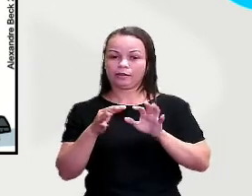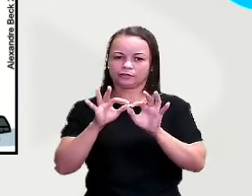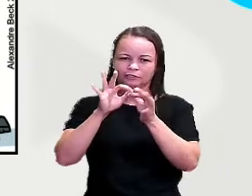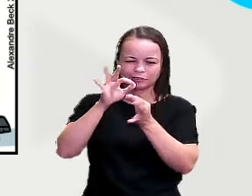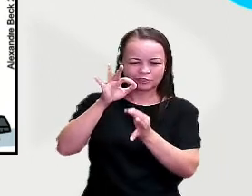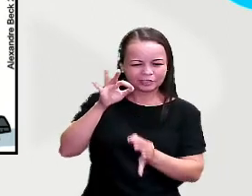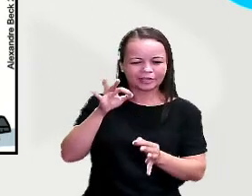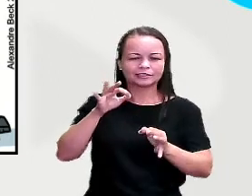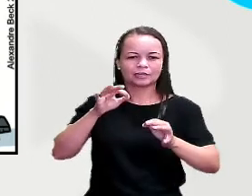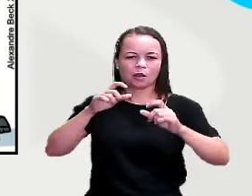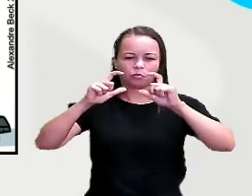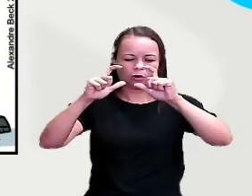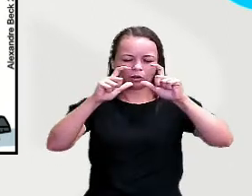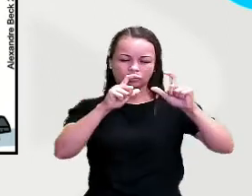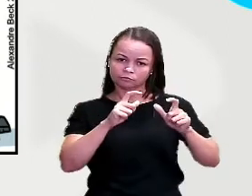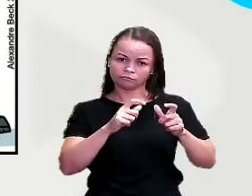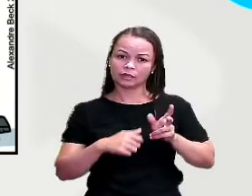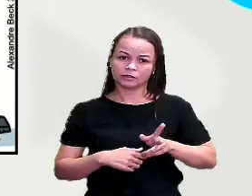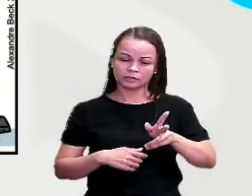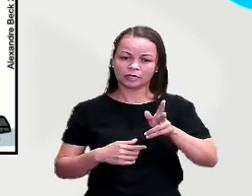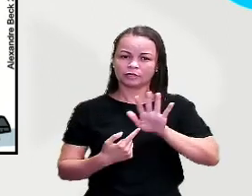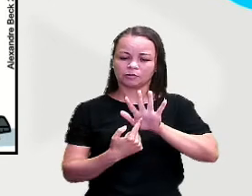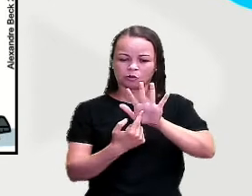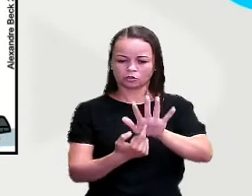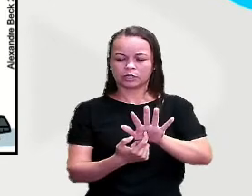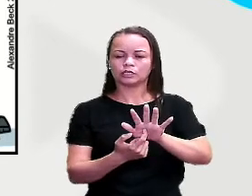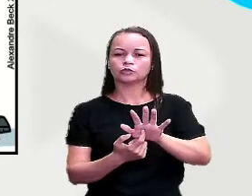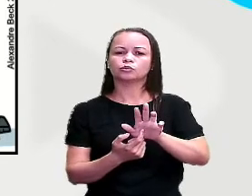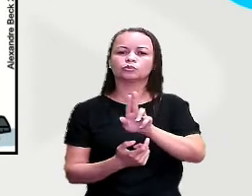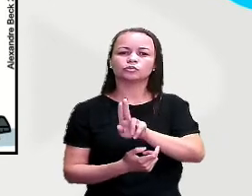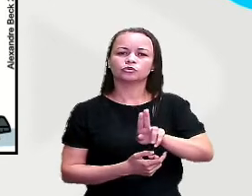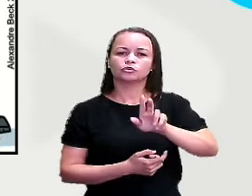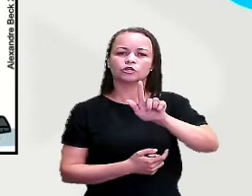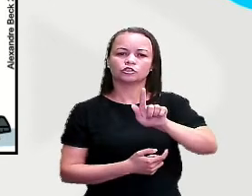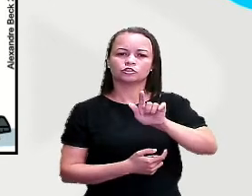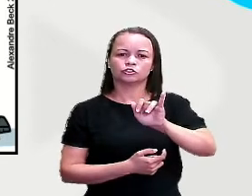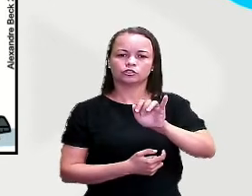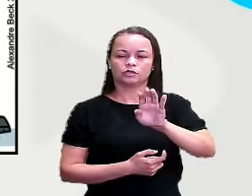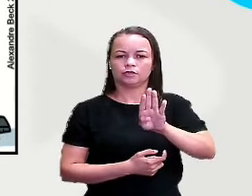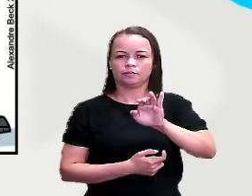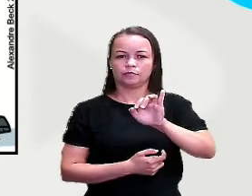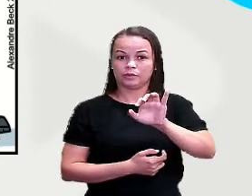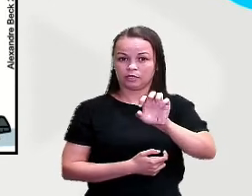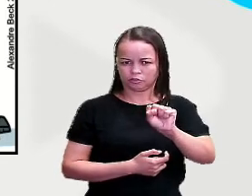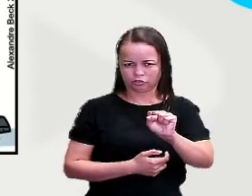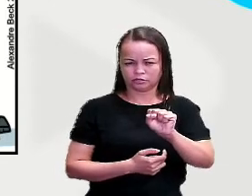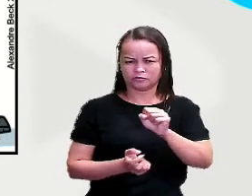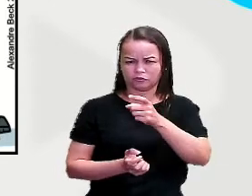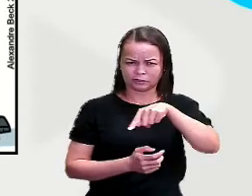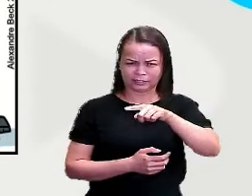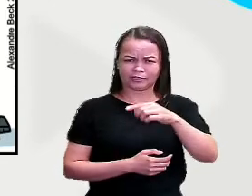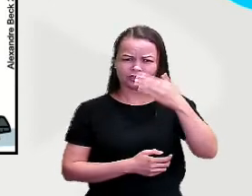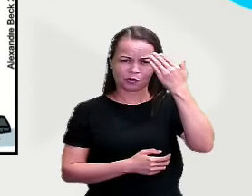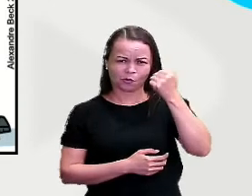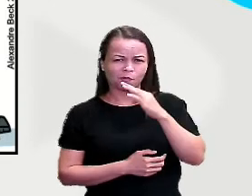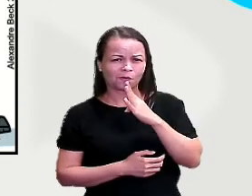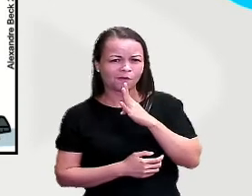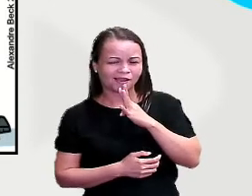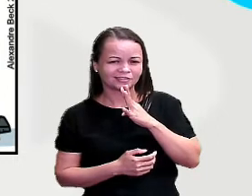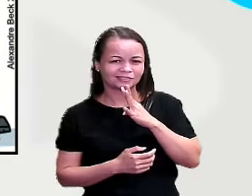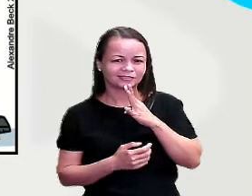Geralmente, elas estão presentes lá no gibi. Quem aqui costuma ler gibi? Eu adoro colecionar gibi. E